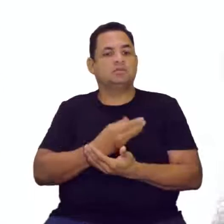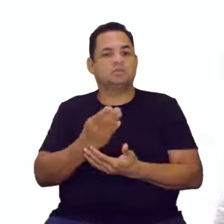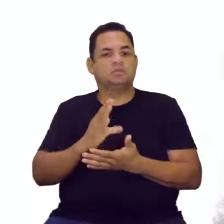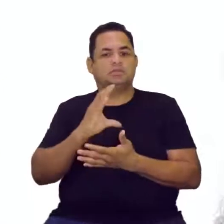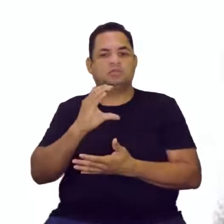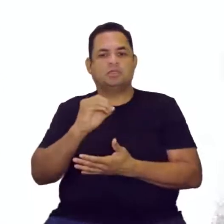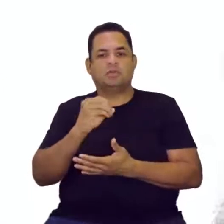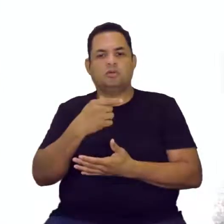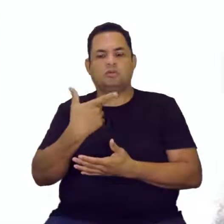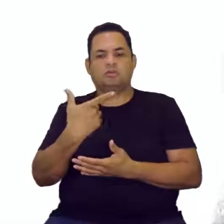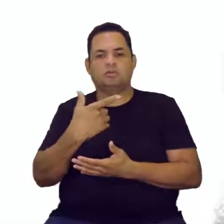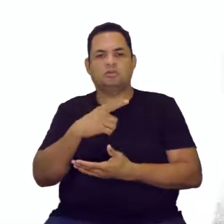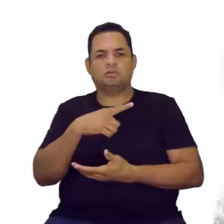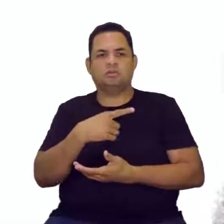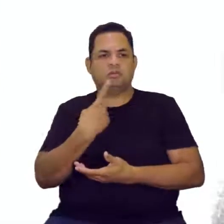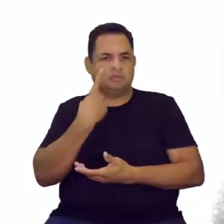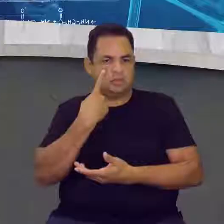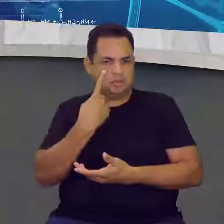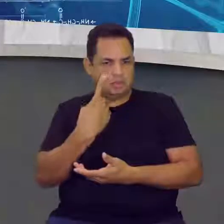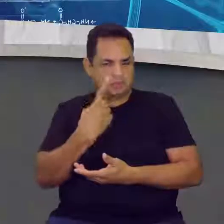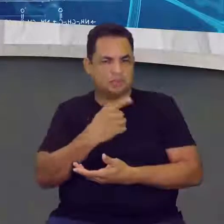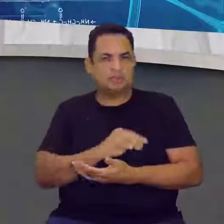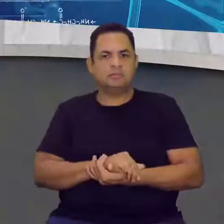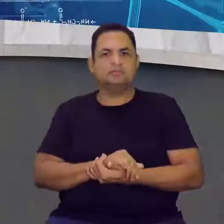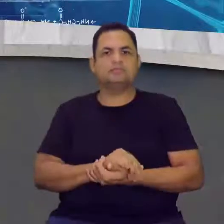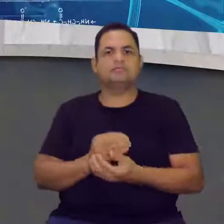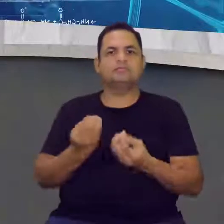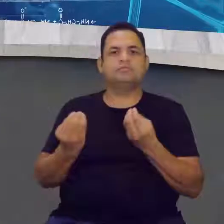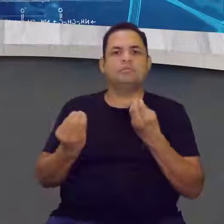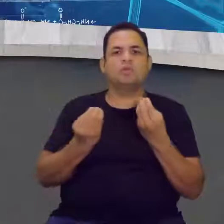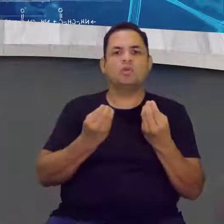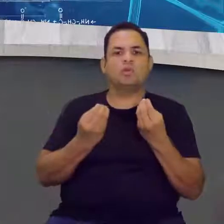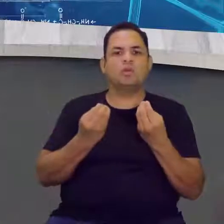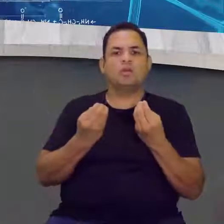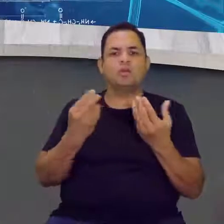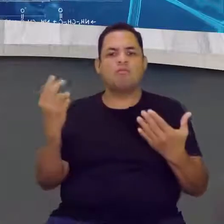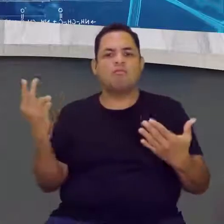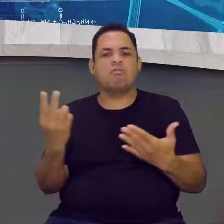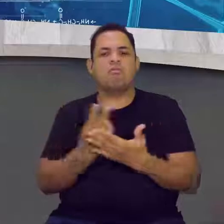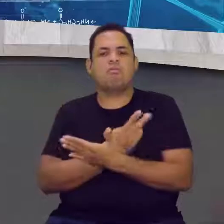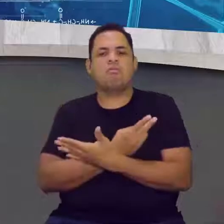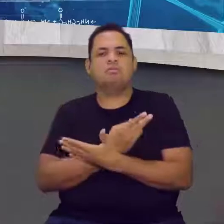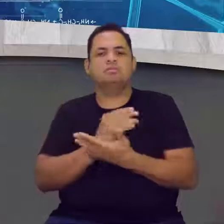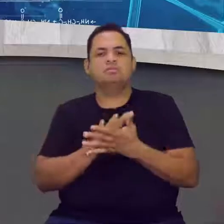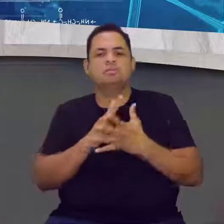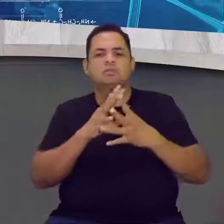CO2. Então aqui a gente viu um pouco de como que funciona a